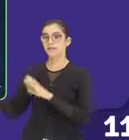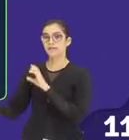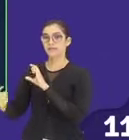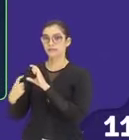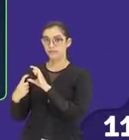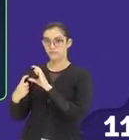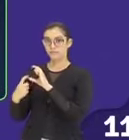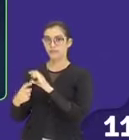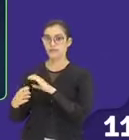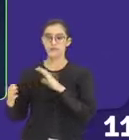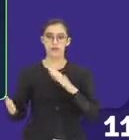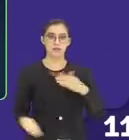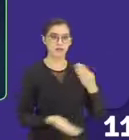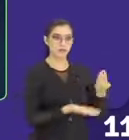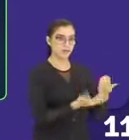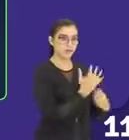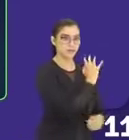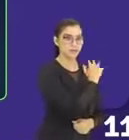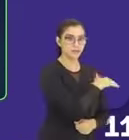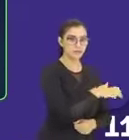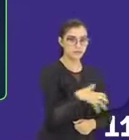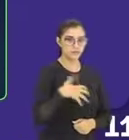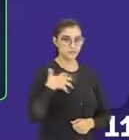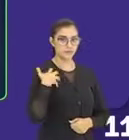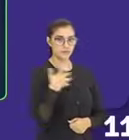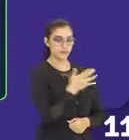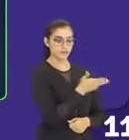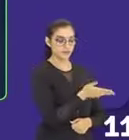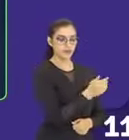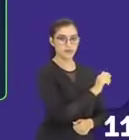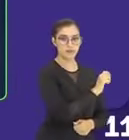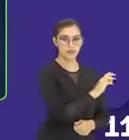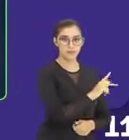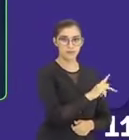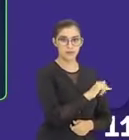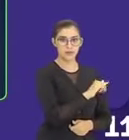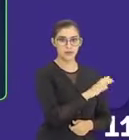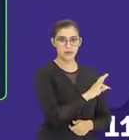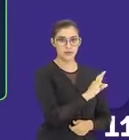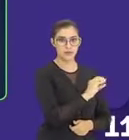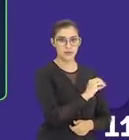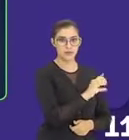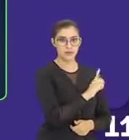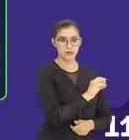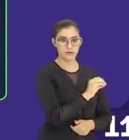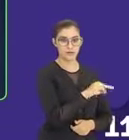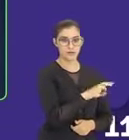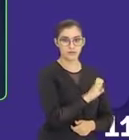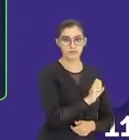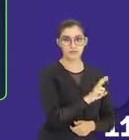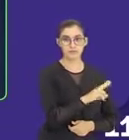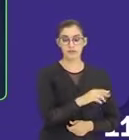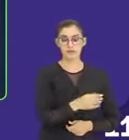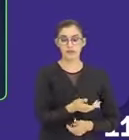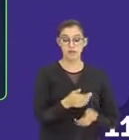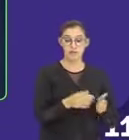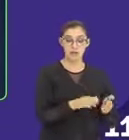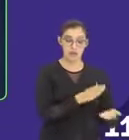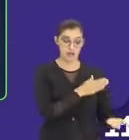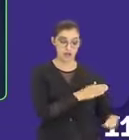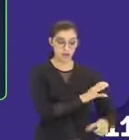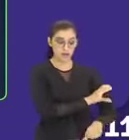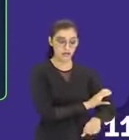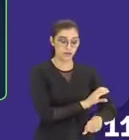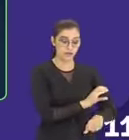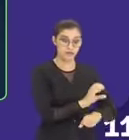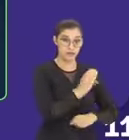Ptolomeu, tá. Terra no centro, olha aqui. Terra no centro. tudo girando em torno dela e uma órbita de estrelas